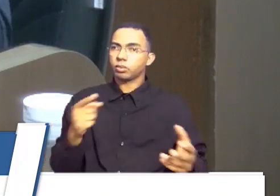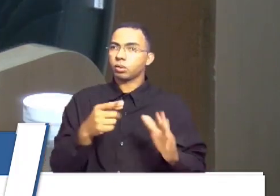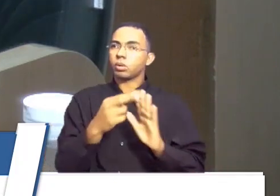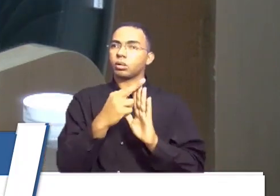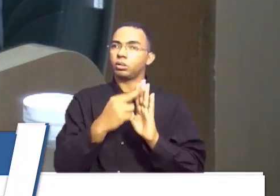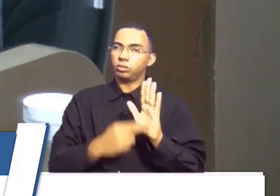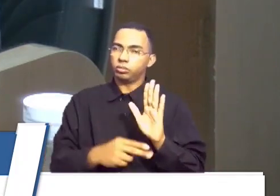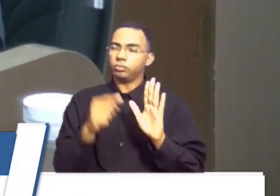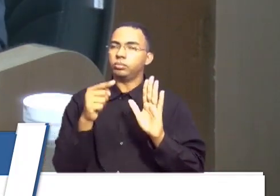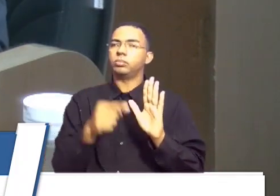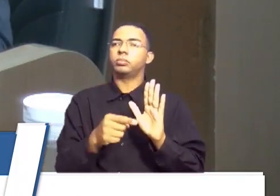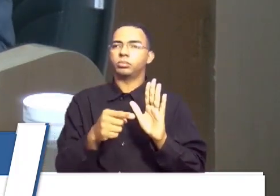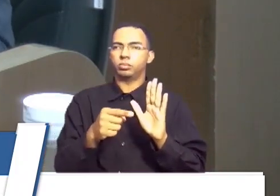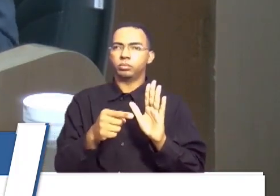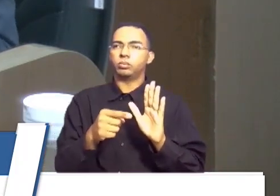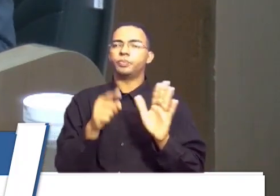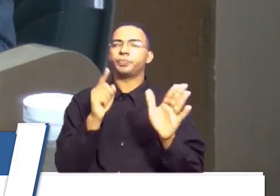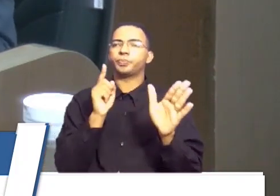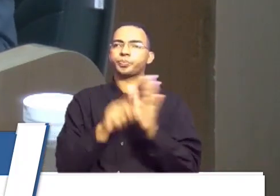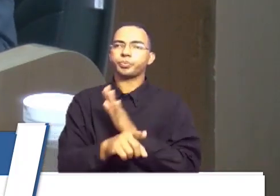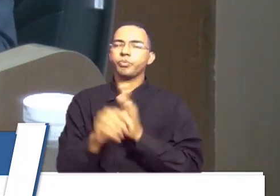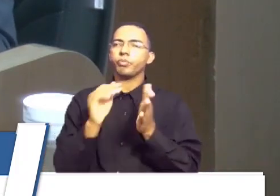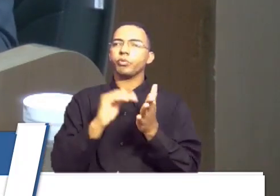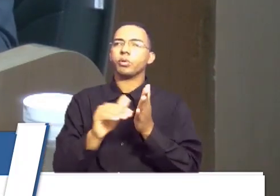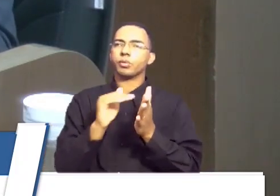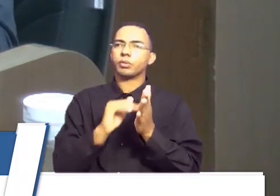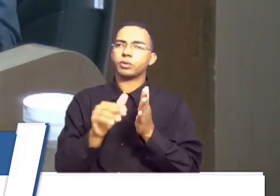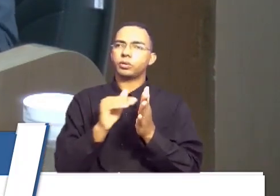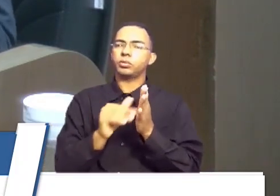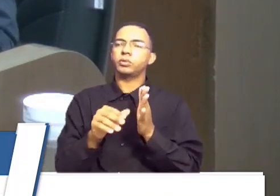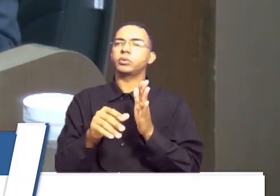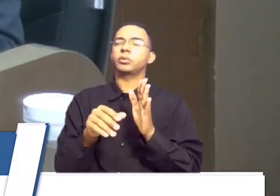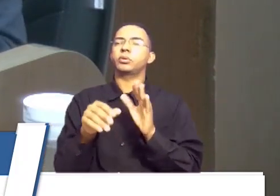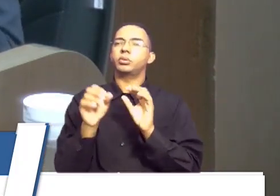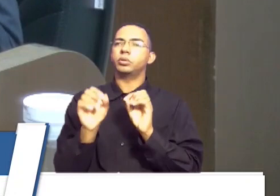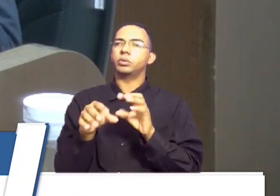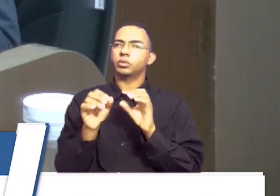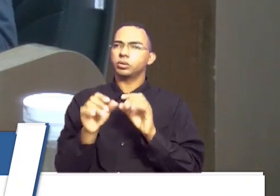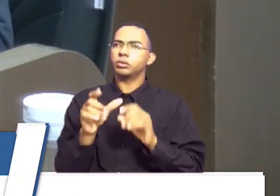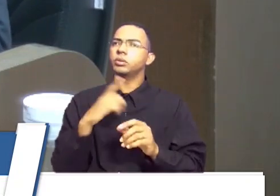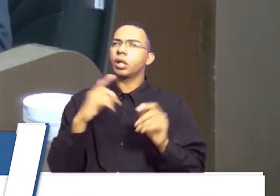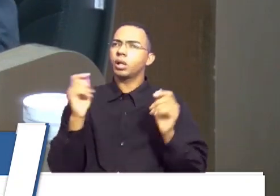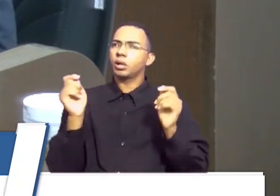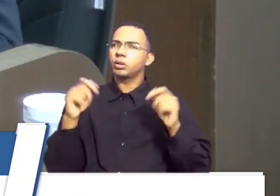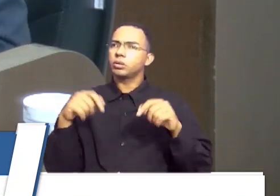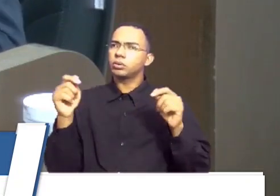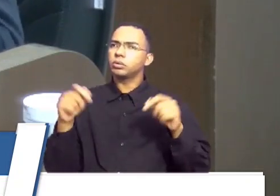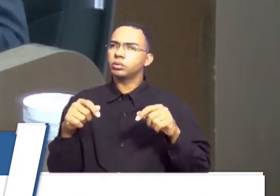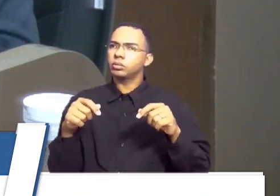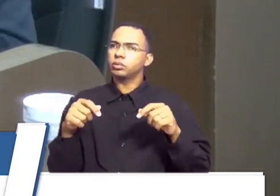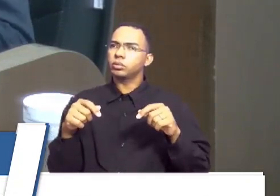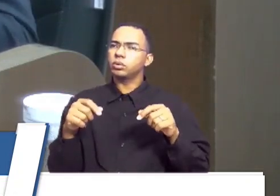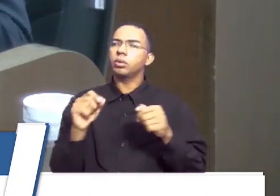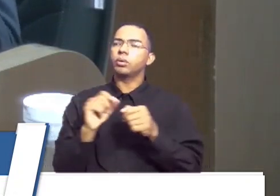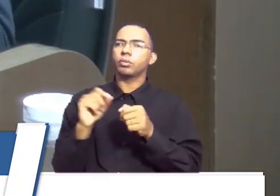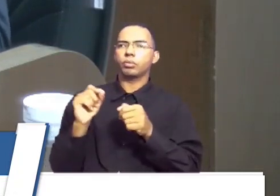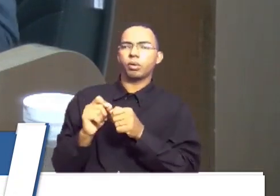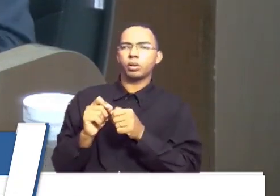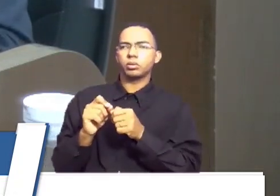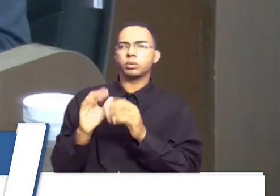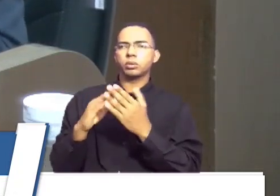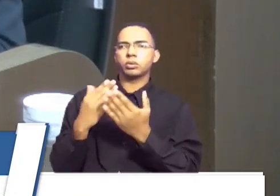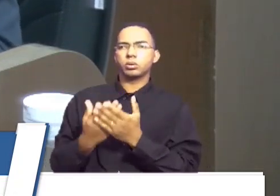é perguntando à Secretaria da Educação: tem possibilidade de fazer com que as escolas